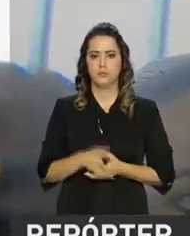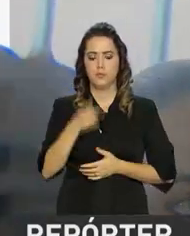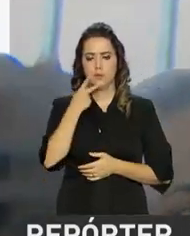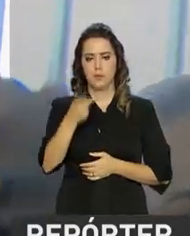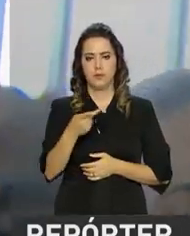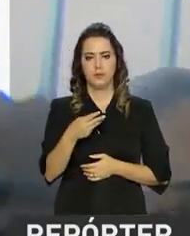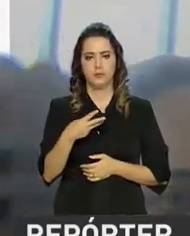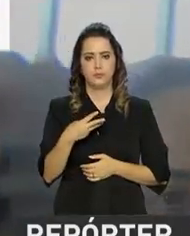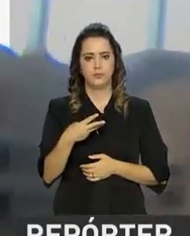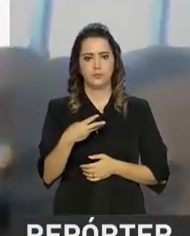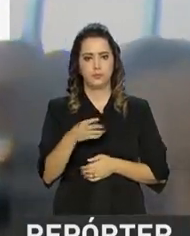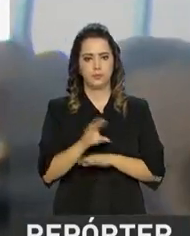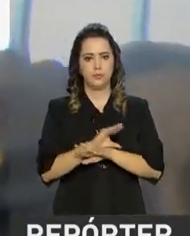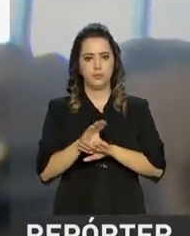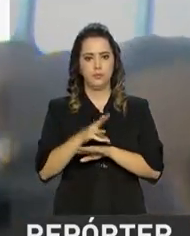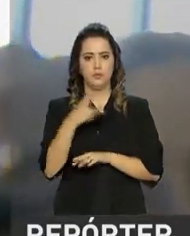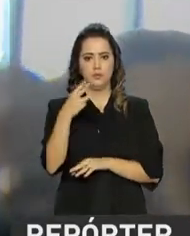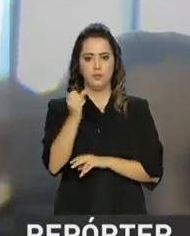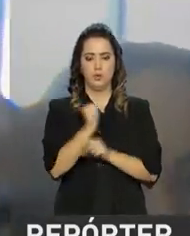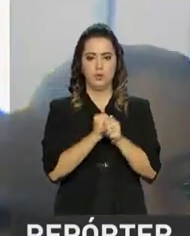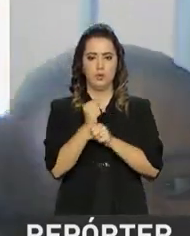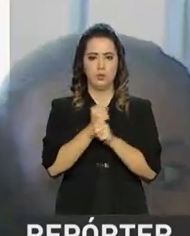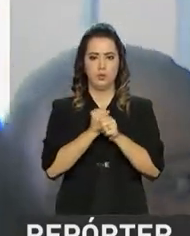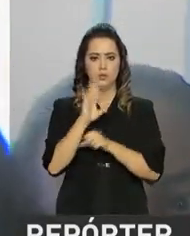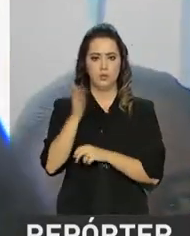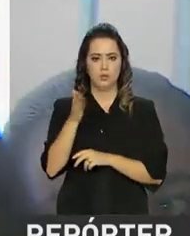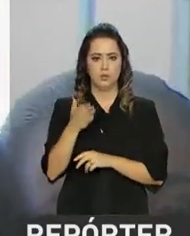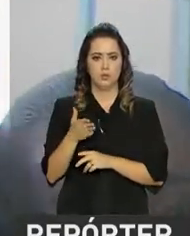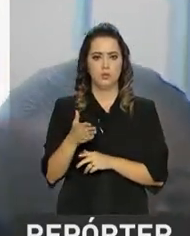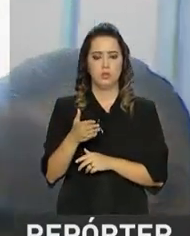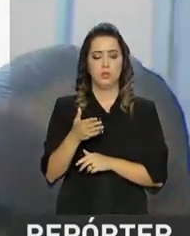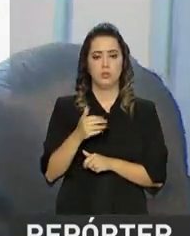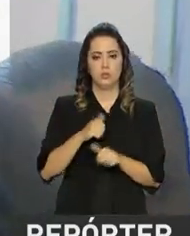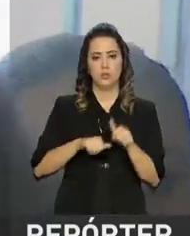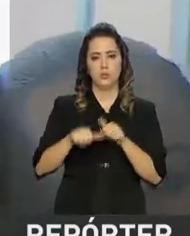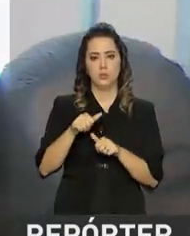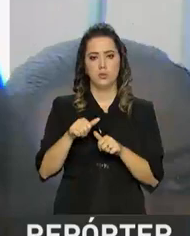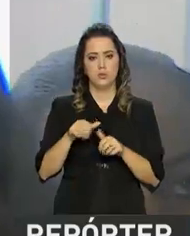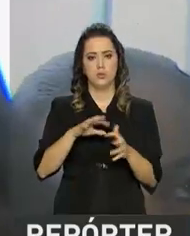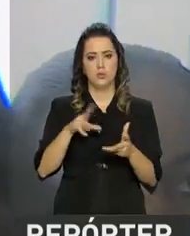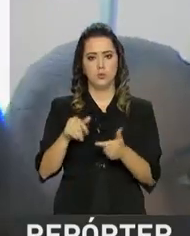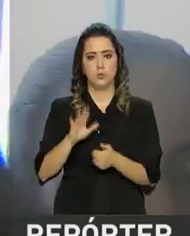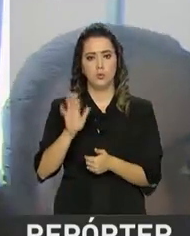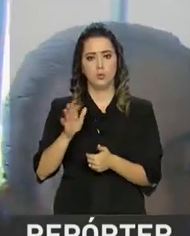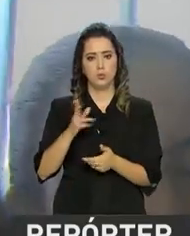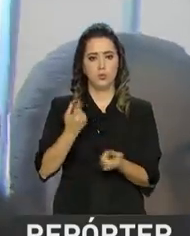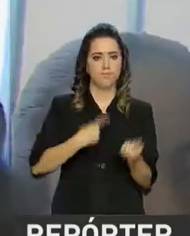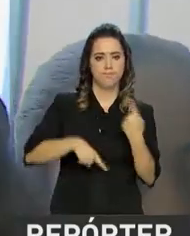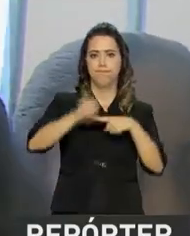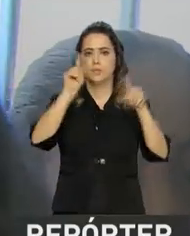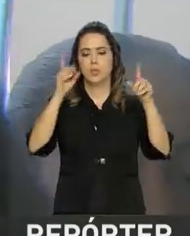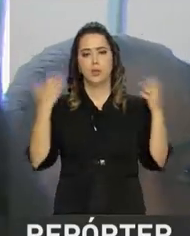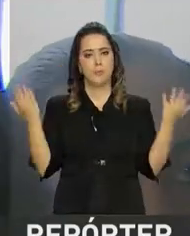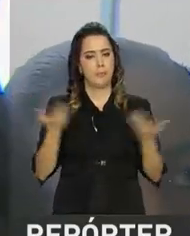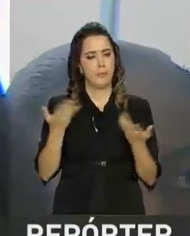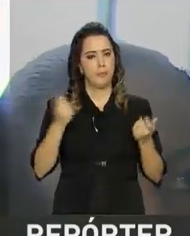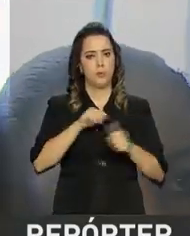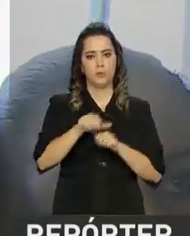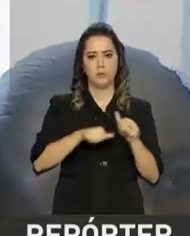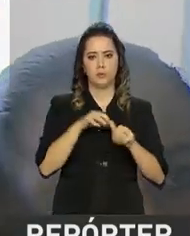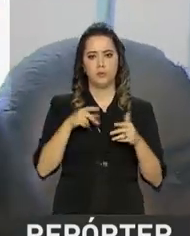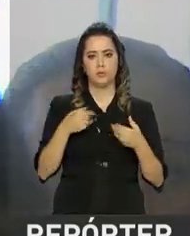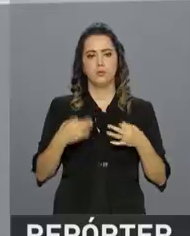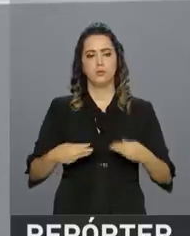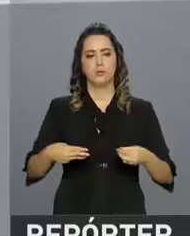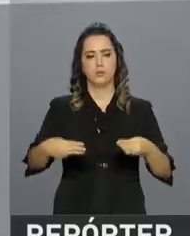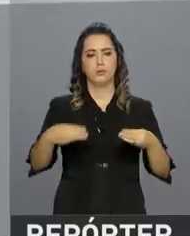completar 30 anos. O mundo que ela, em face do qual ela foi escrita, já acabou. É outro o mundo de hoje. Então nós vamos atualizar todos esses